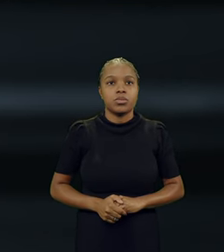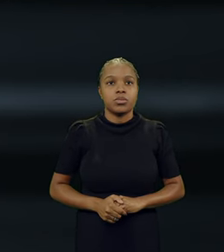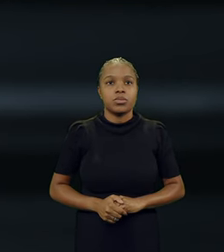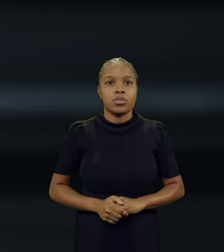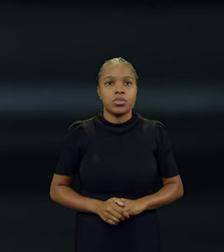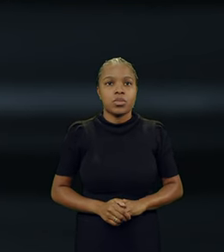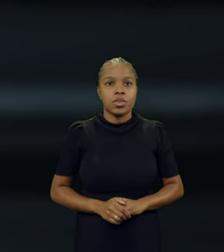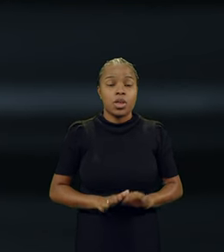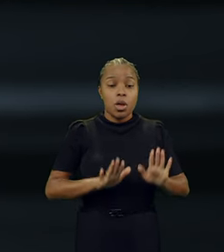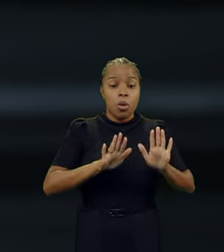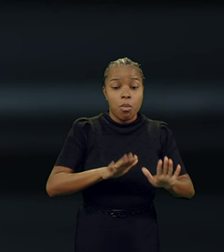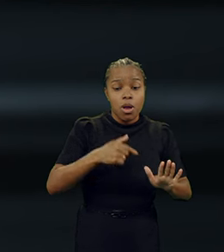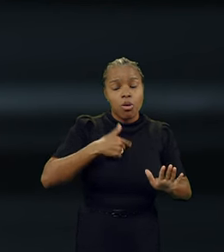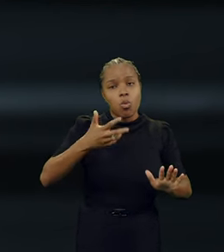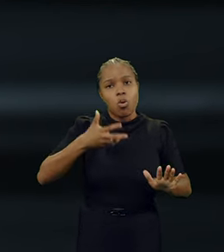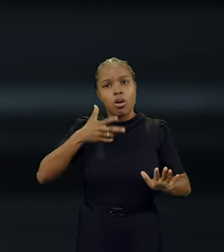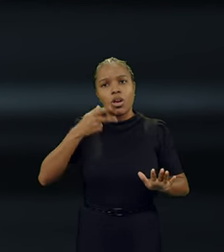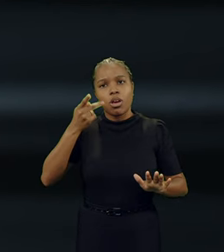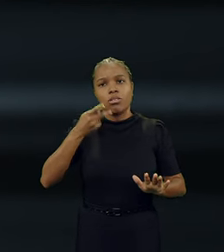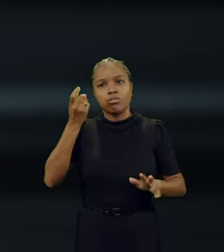Eu quero falar que Deus